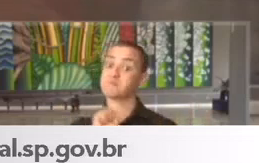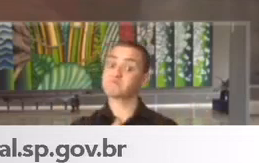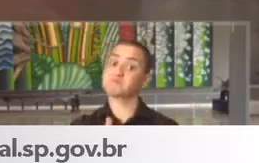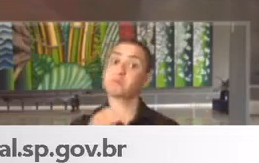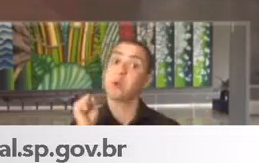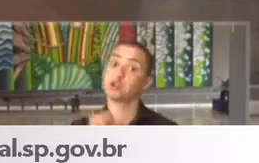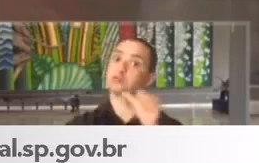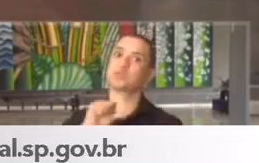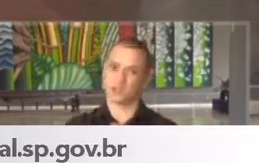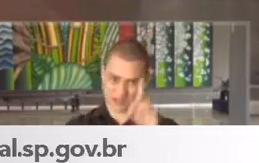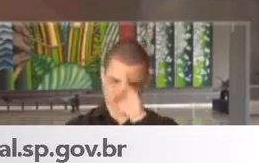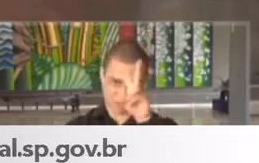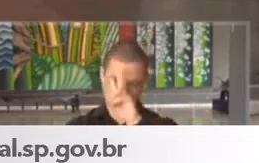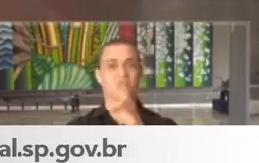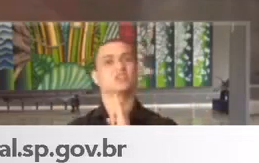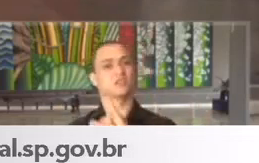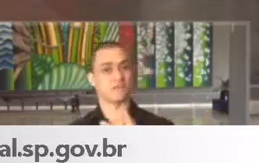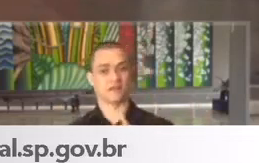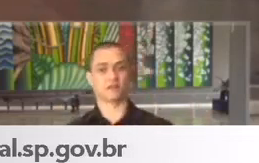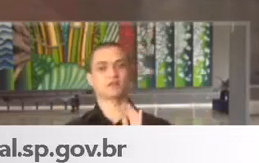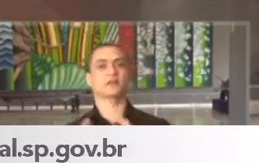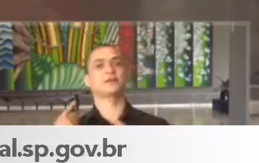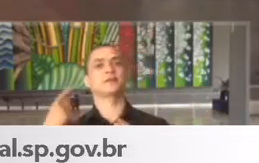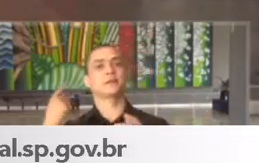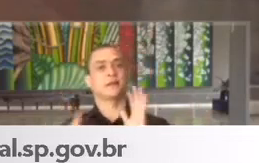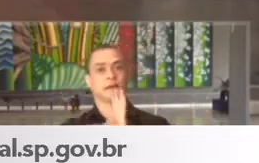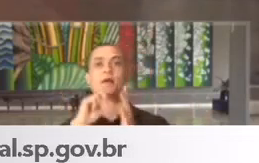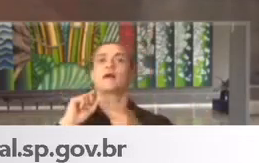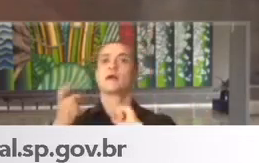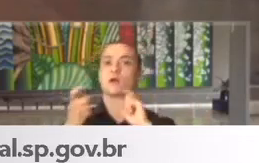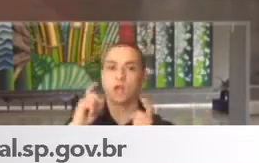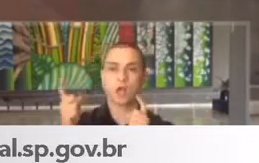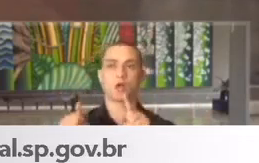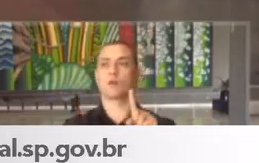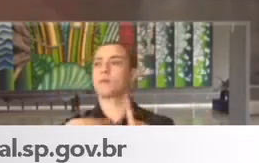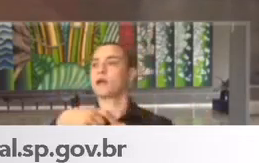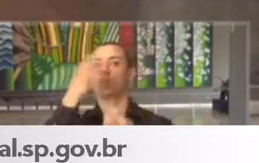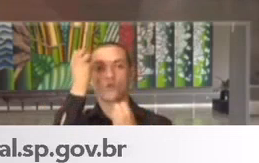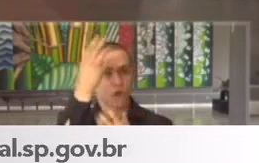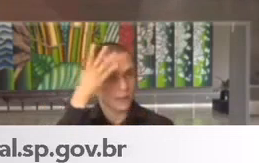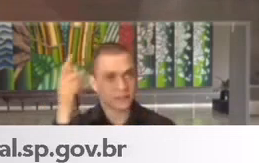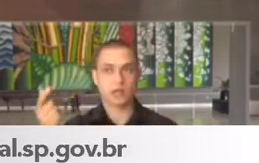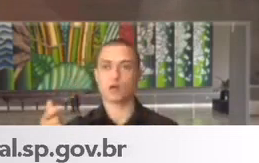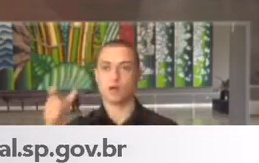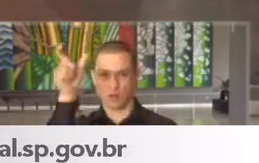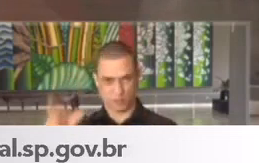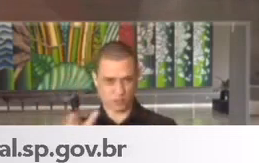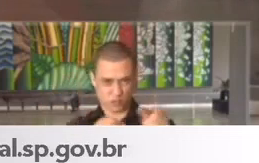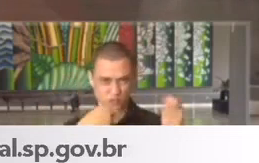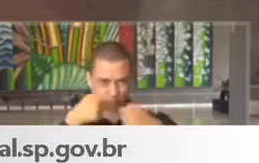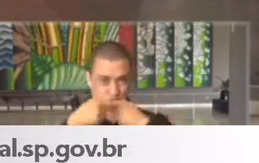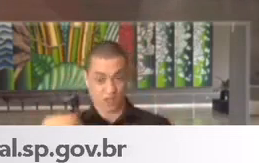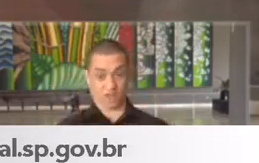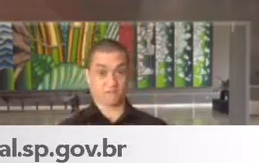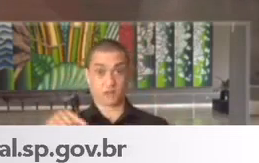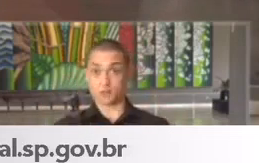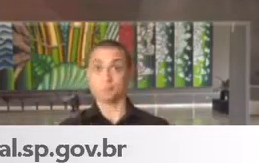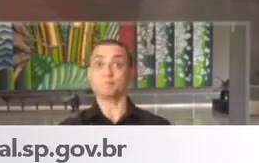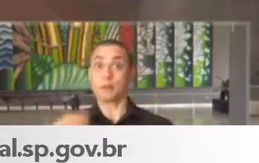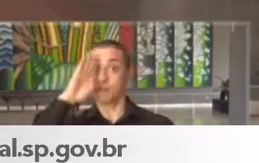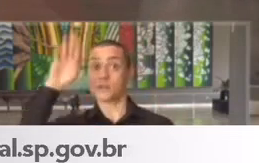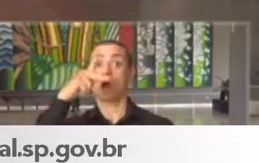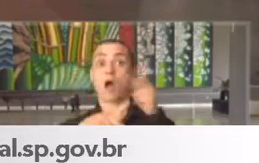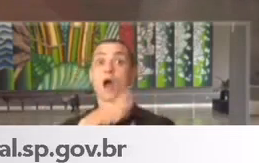aqui, diariamente, temos feito briefings, temos feito informações aos jornalistas que aqui estão e, sobretudo, à população, e